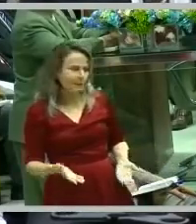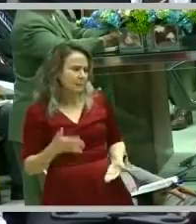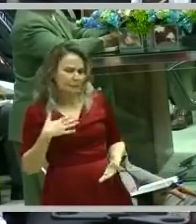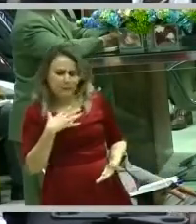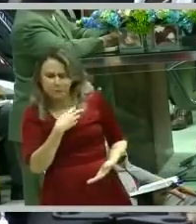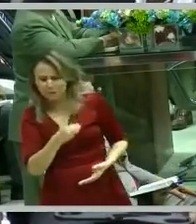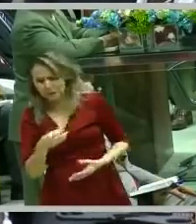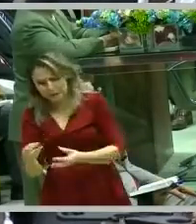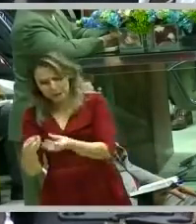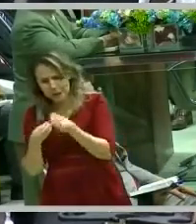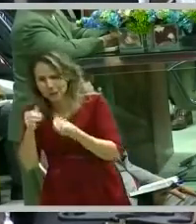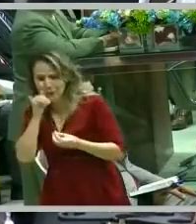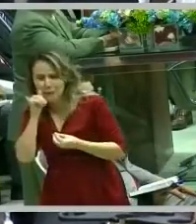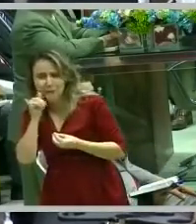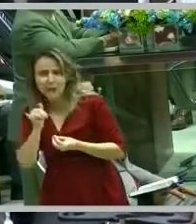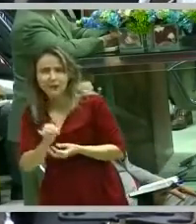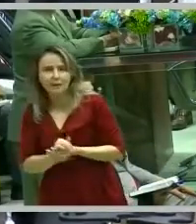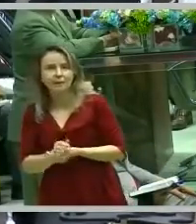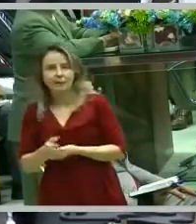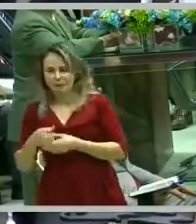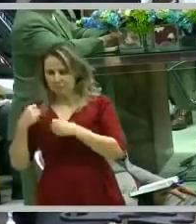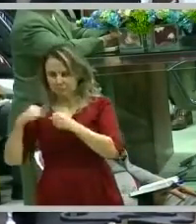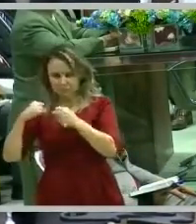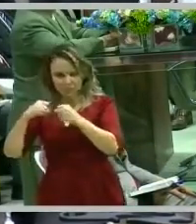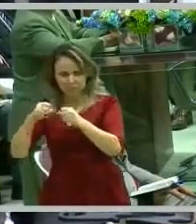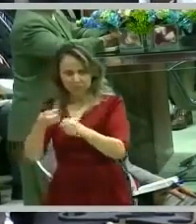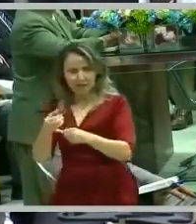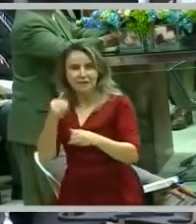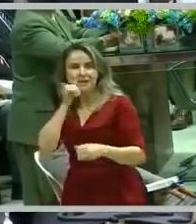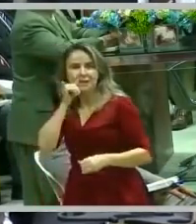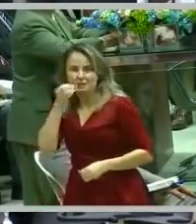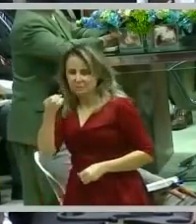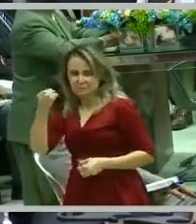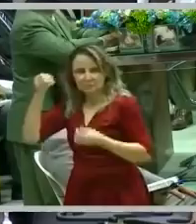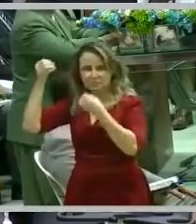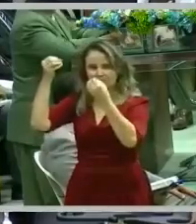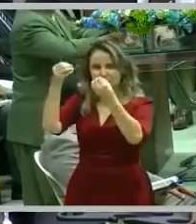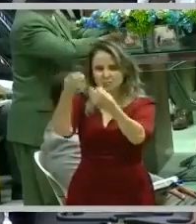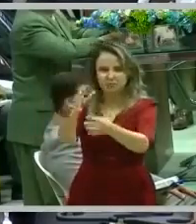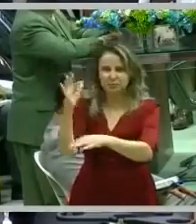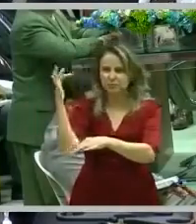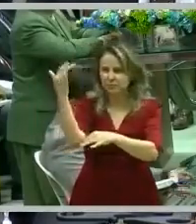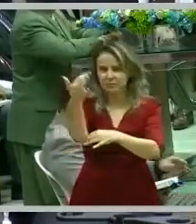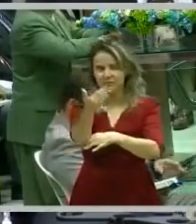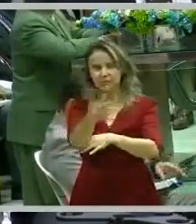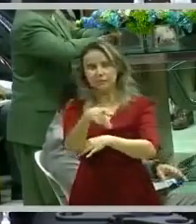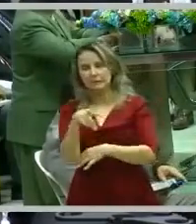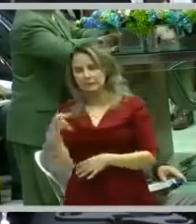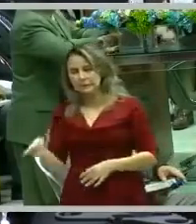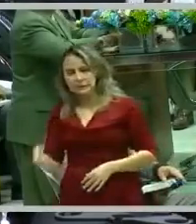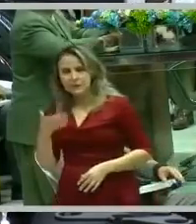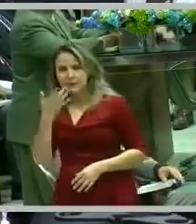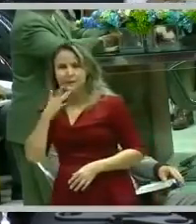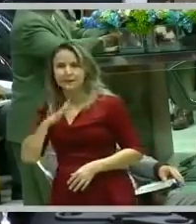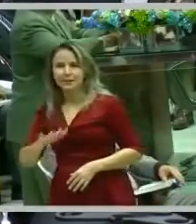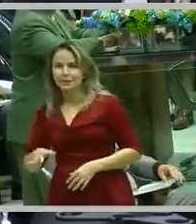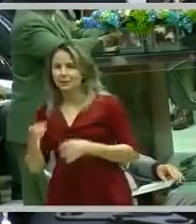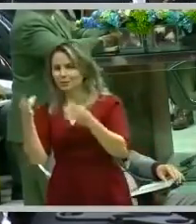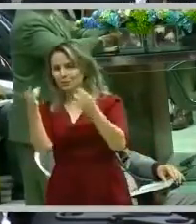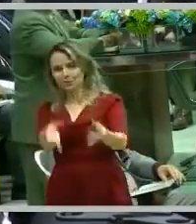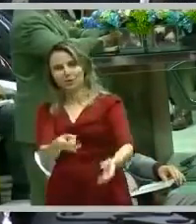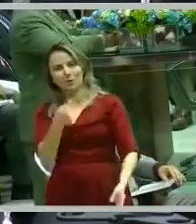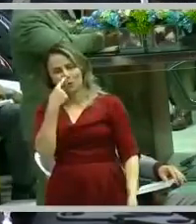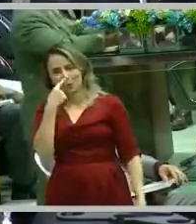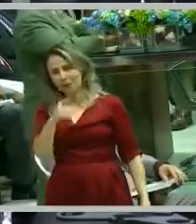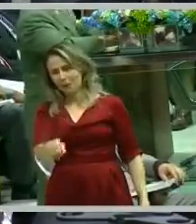não, peraí. Chegou dentro de uma mata assim, jogou o cachimbo. Menino infeliz, glória a Deus. Pois o menino jogou o cachimbo do velho, irmão. Glória a